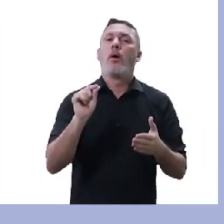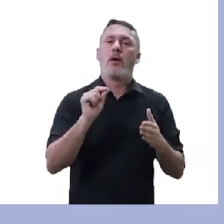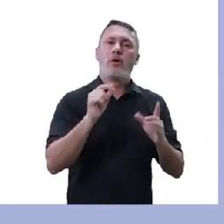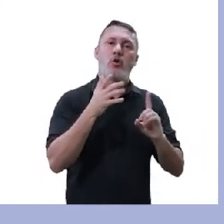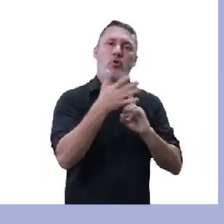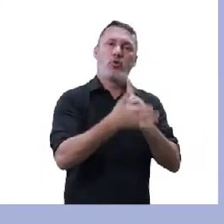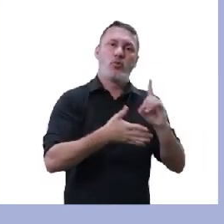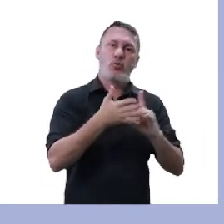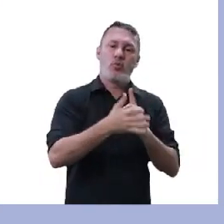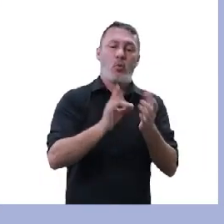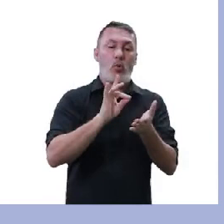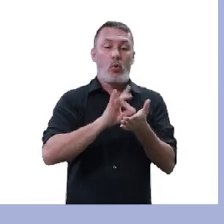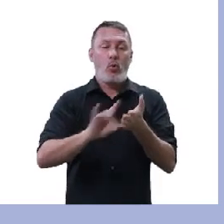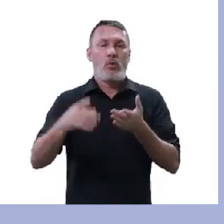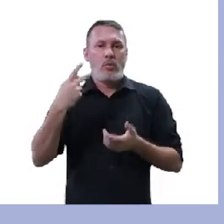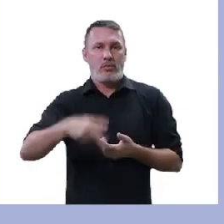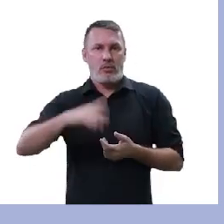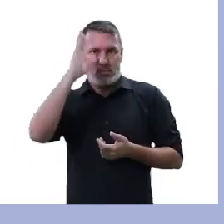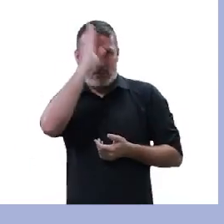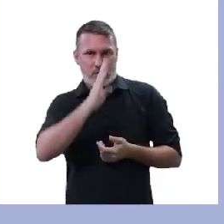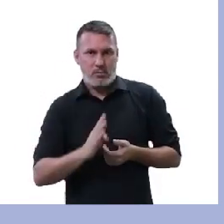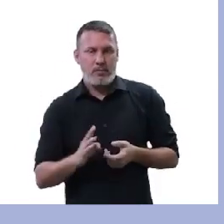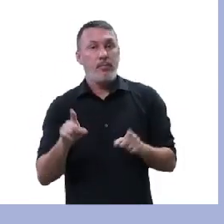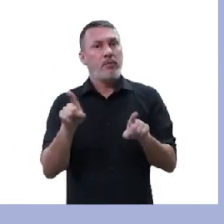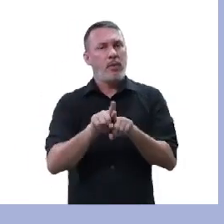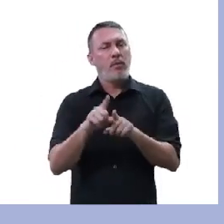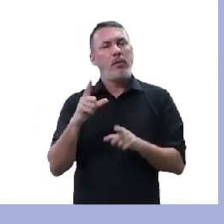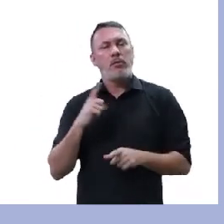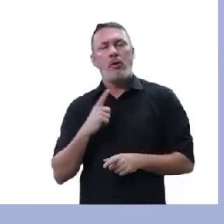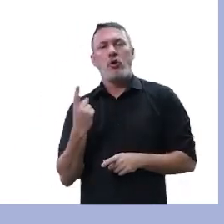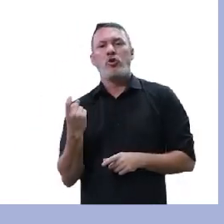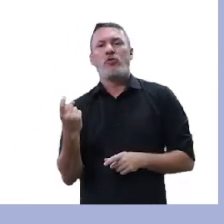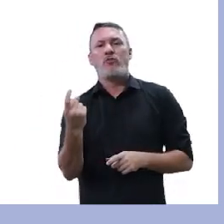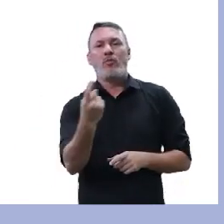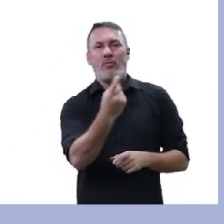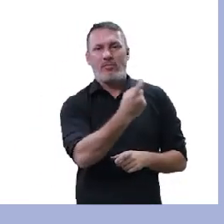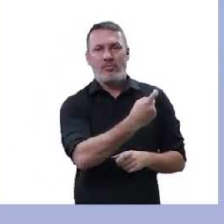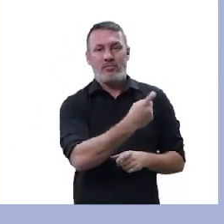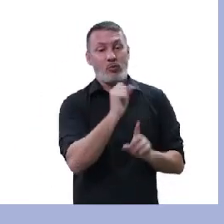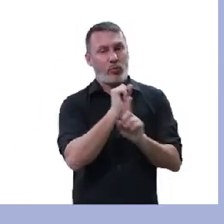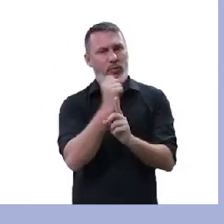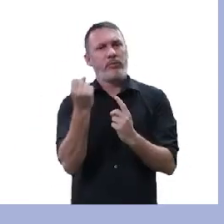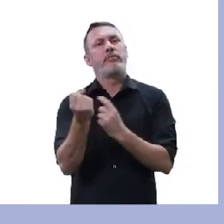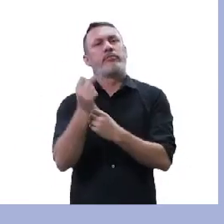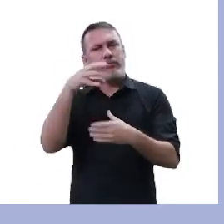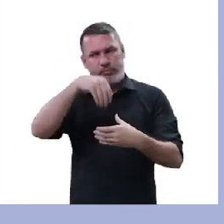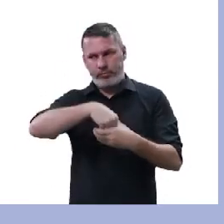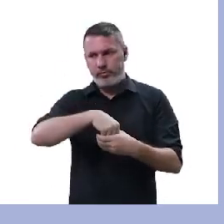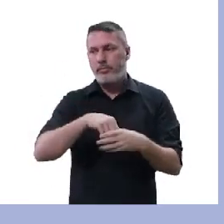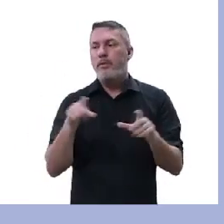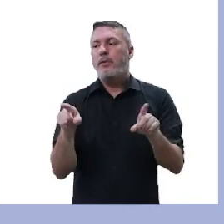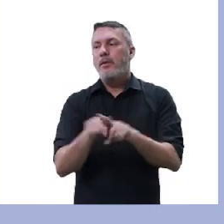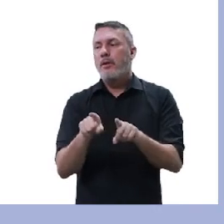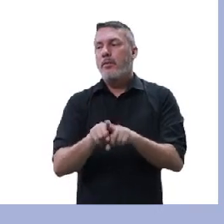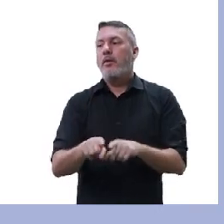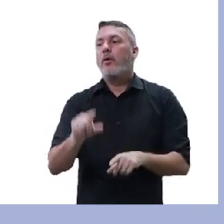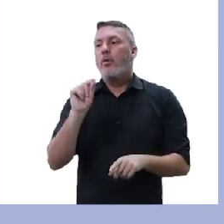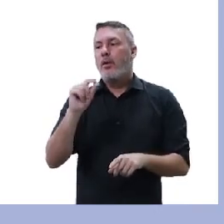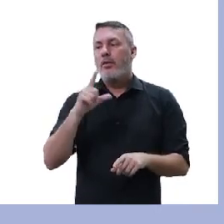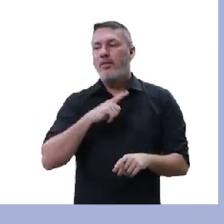sobre o discurso de ódio no Brasil, falar sobre o individualismo presente na nossa sociedade. Nós vamos falar